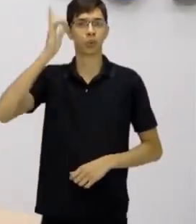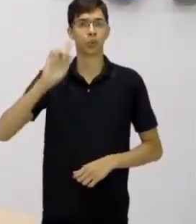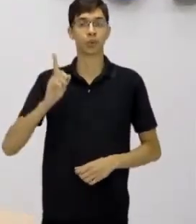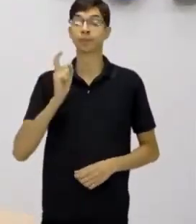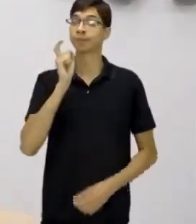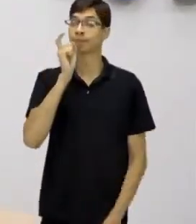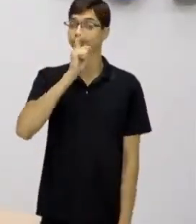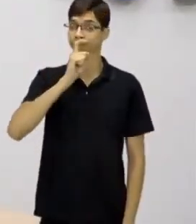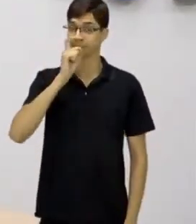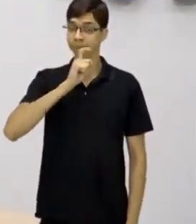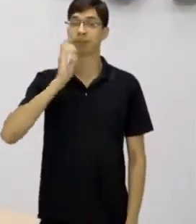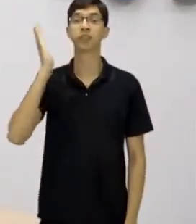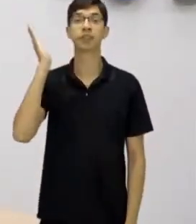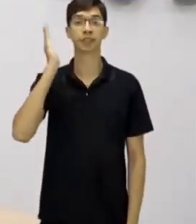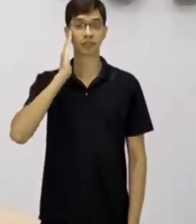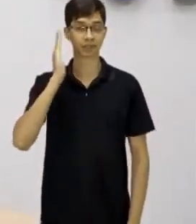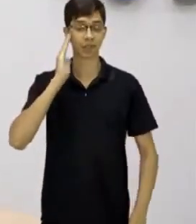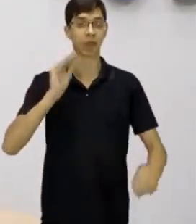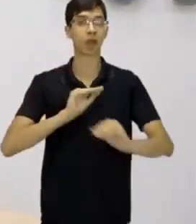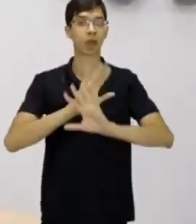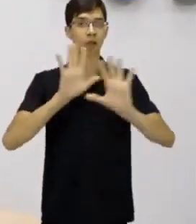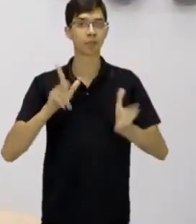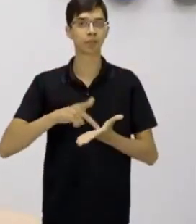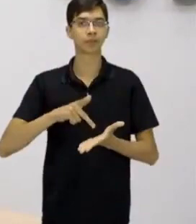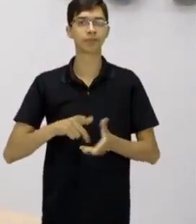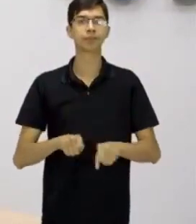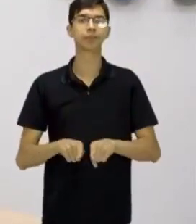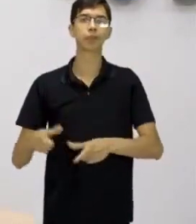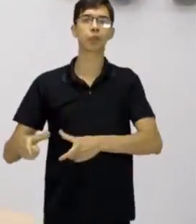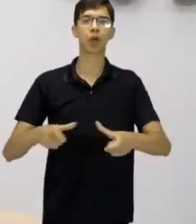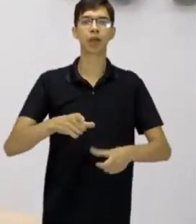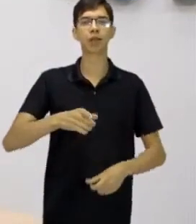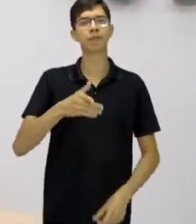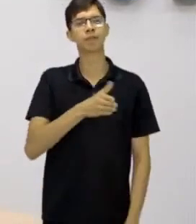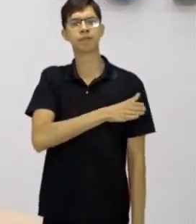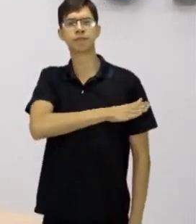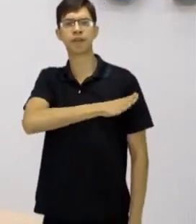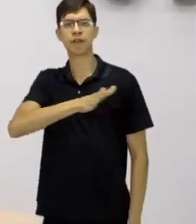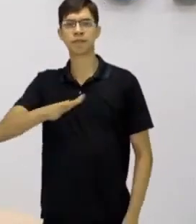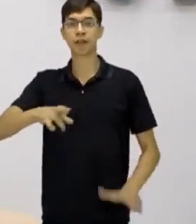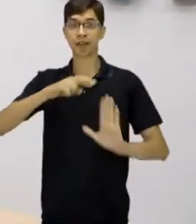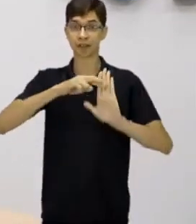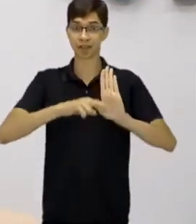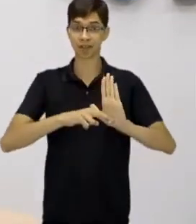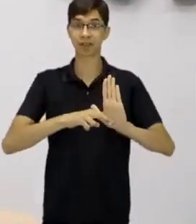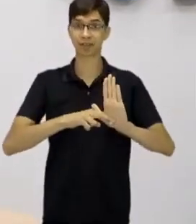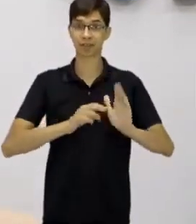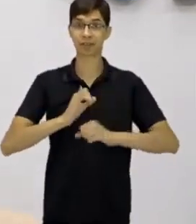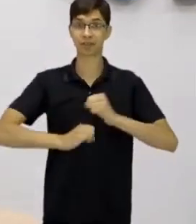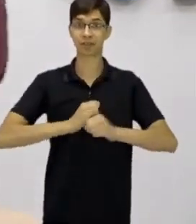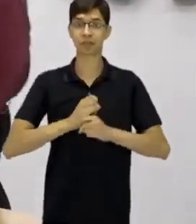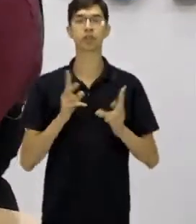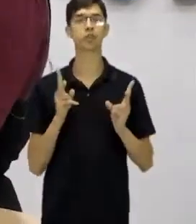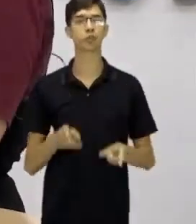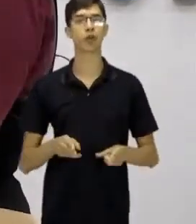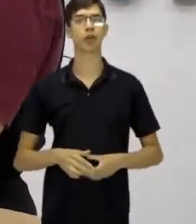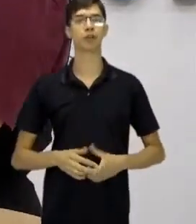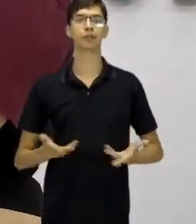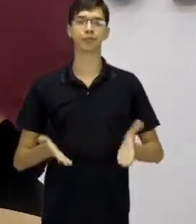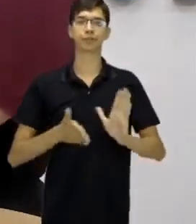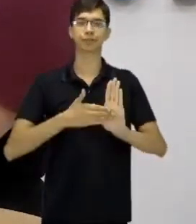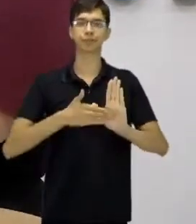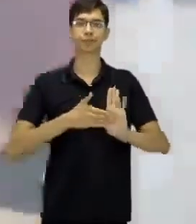né? Então, da mesma maneira que os lugares que a gente frequenta têm regras, a internet também tem. E aí a gente propõe para